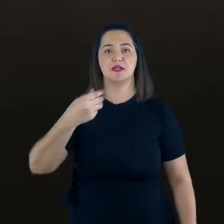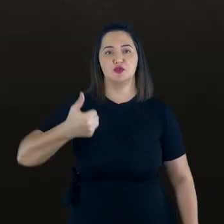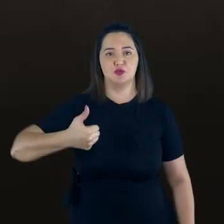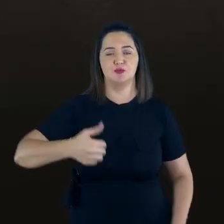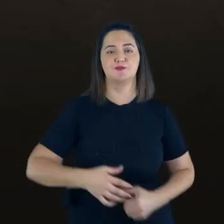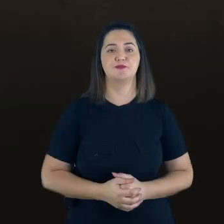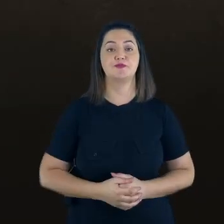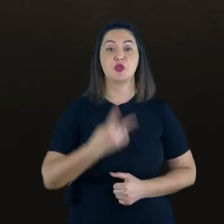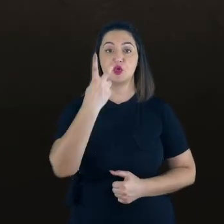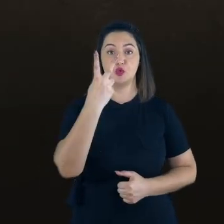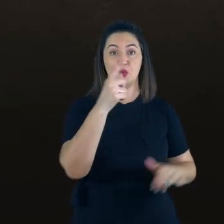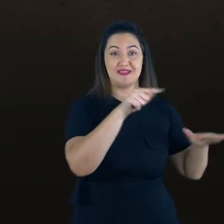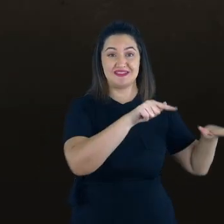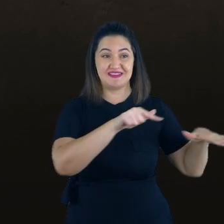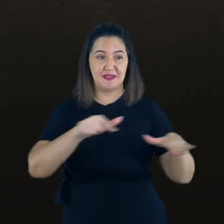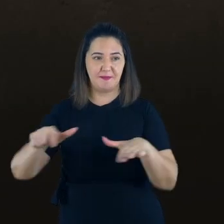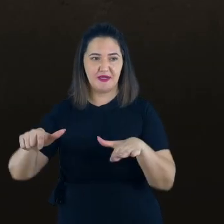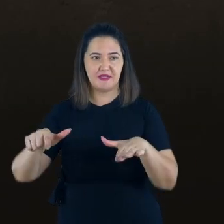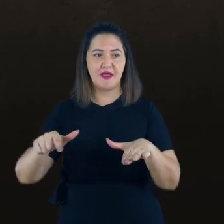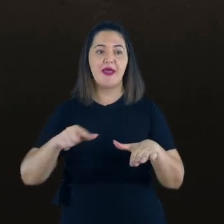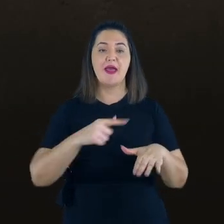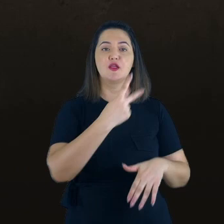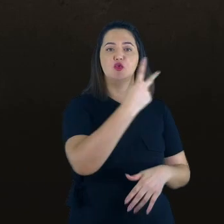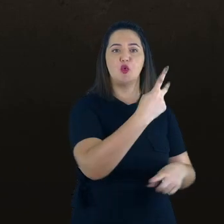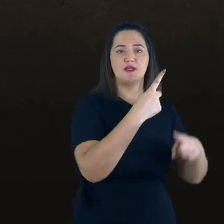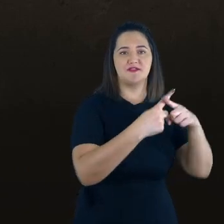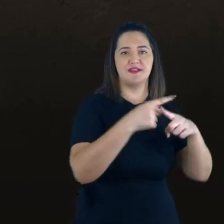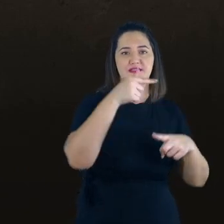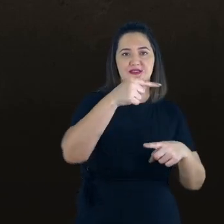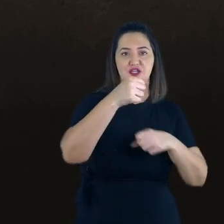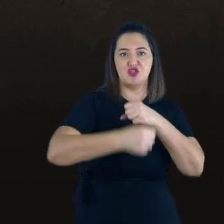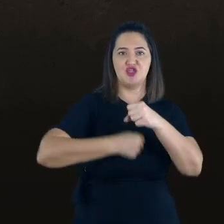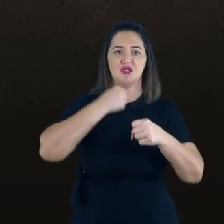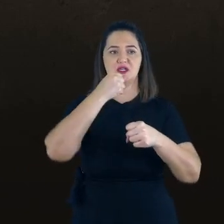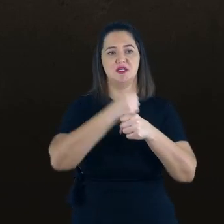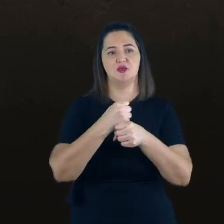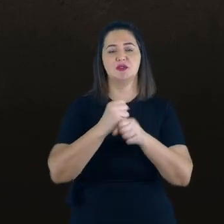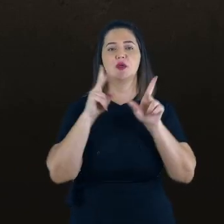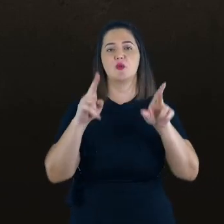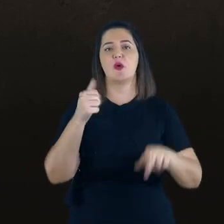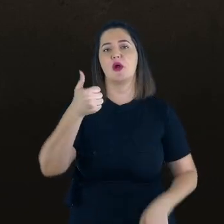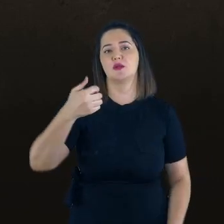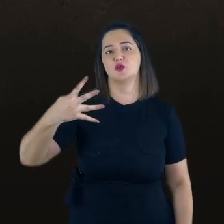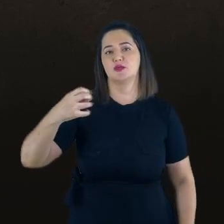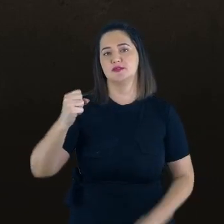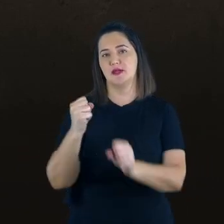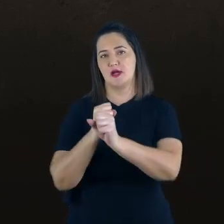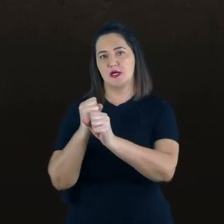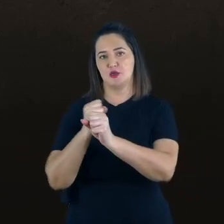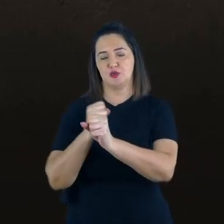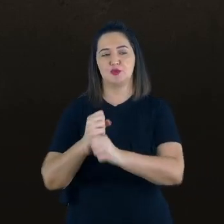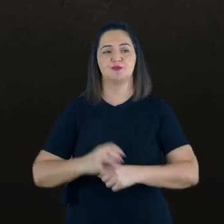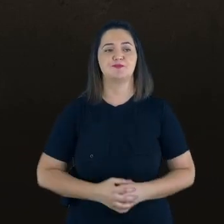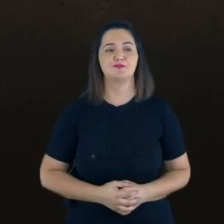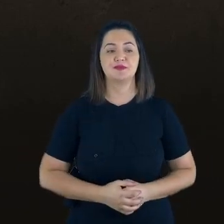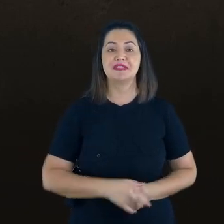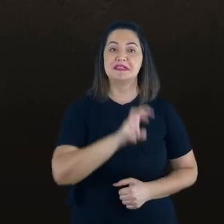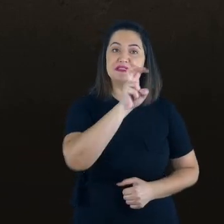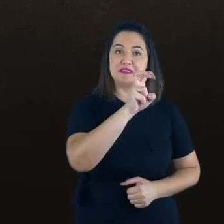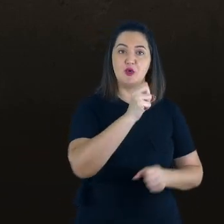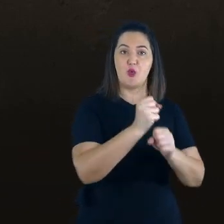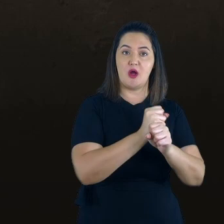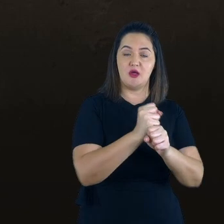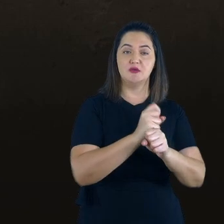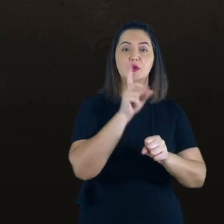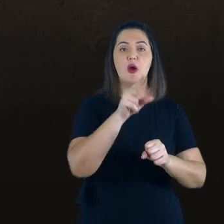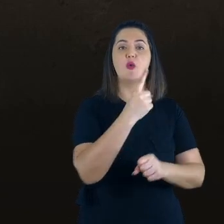anos. 2 semanas seriam 2 vezes 7 anos, que dão 14 anos. E 5 anos